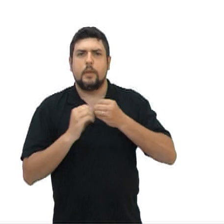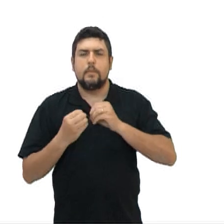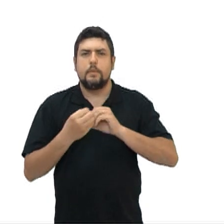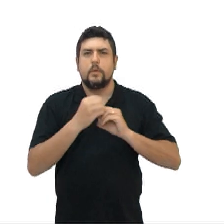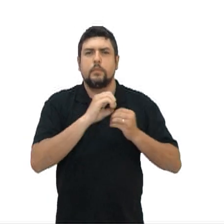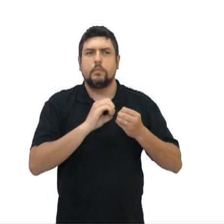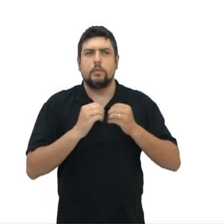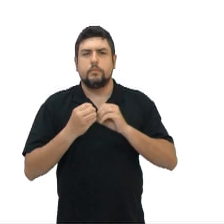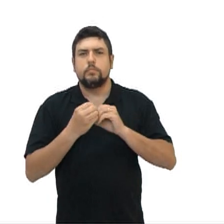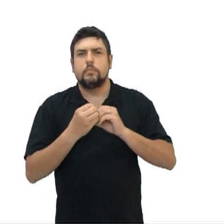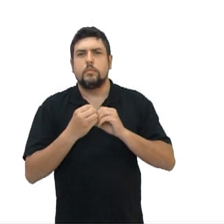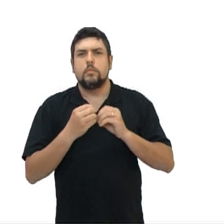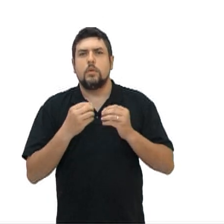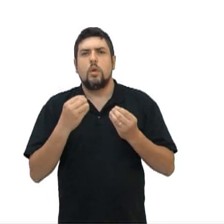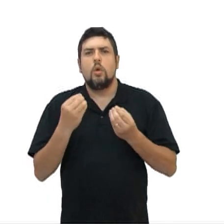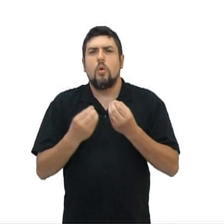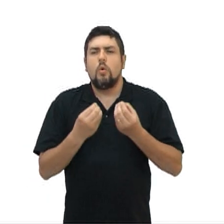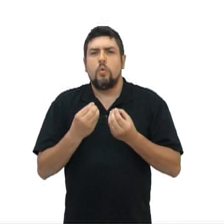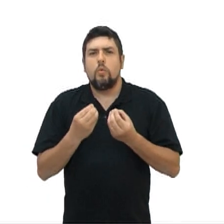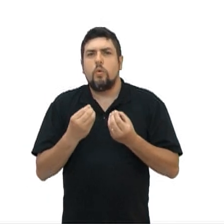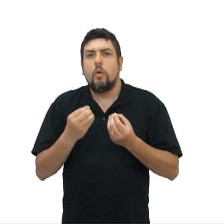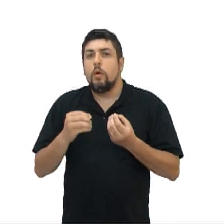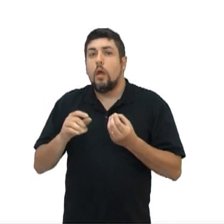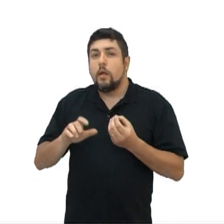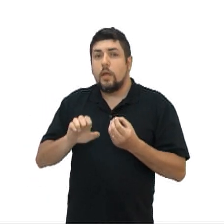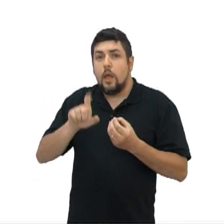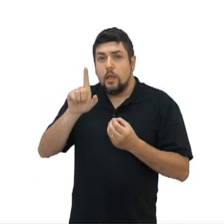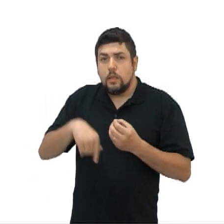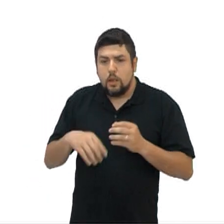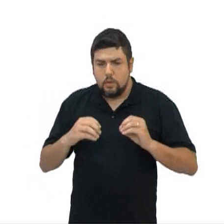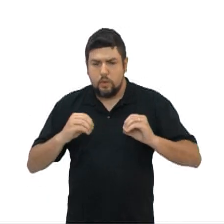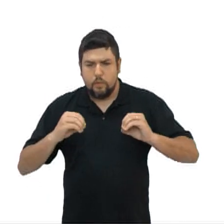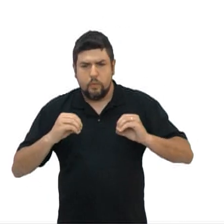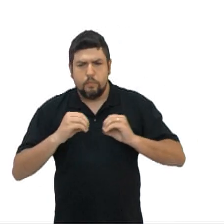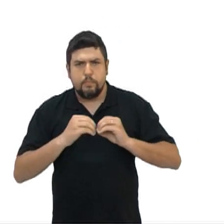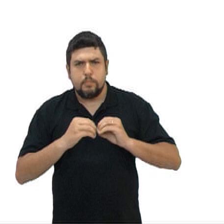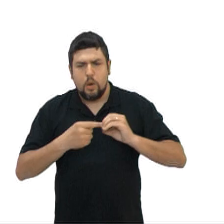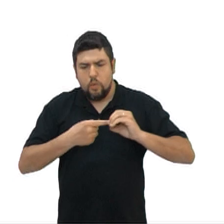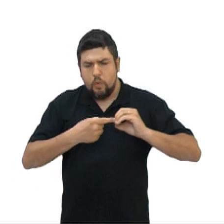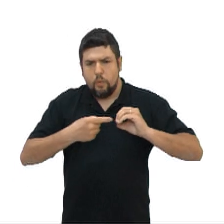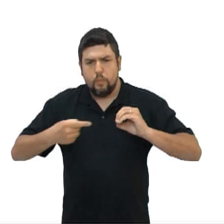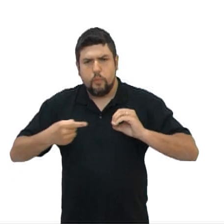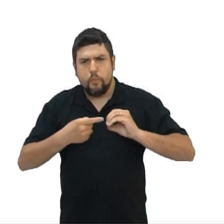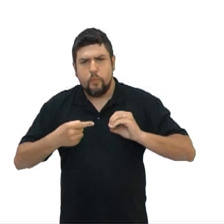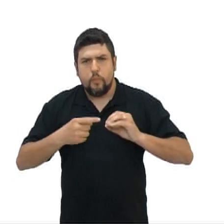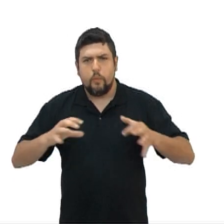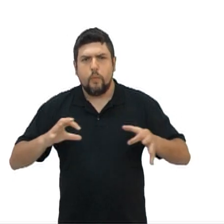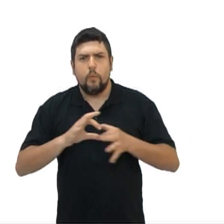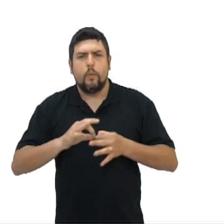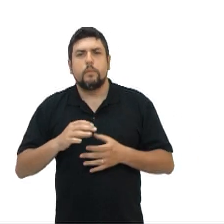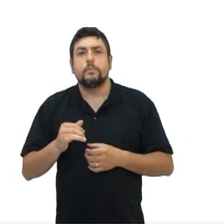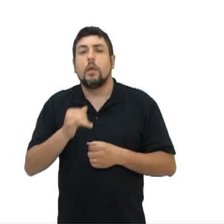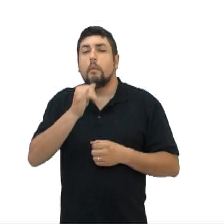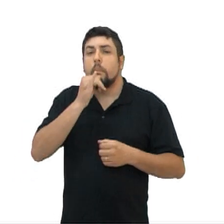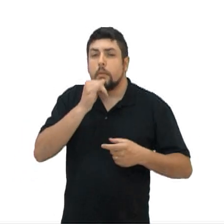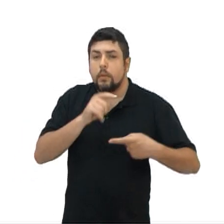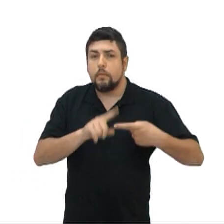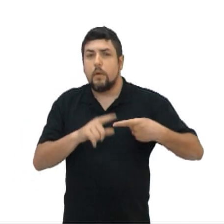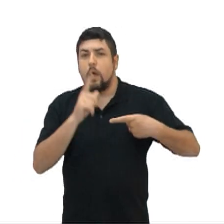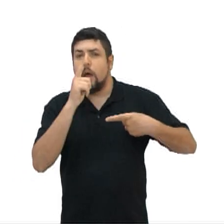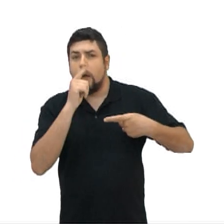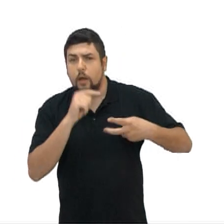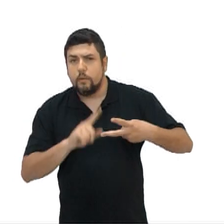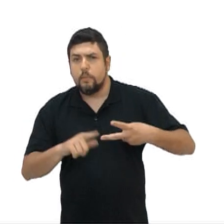que possuem exclusivamente as ligações covalentes. Alguns exemplos: a água, o